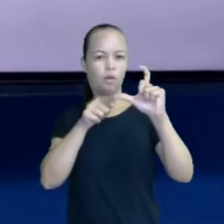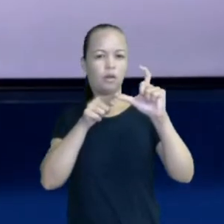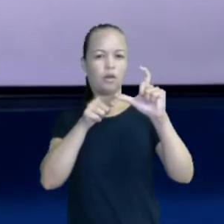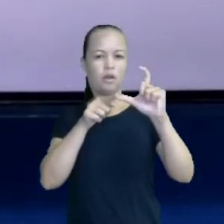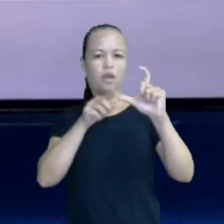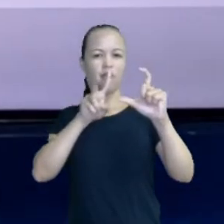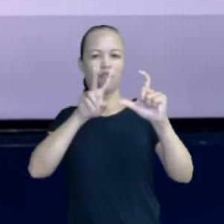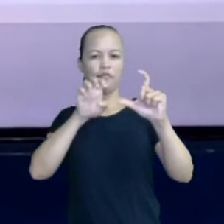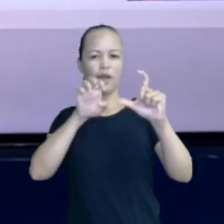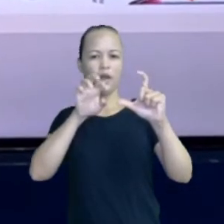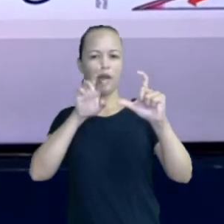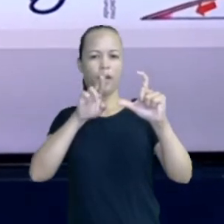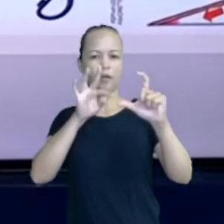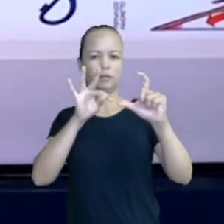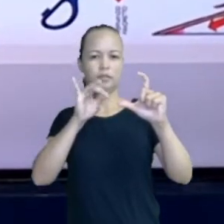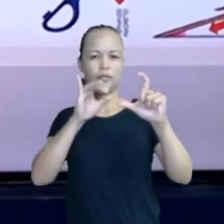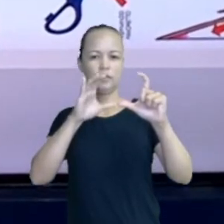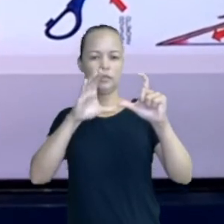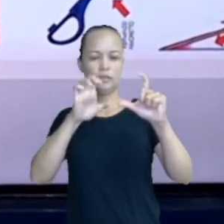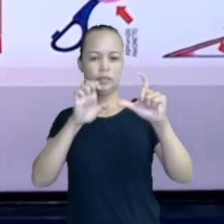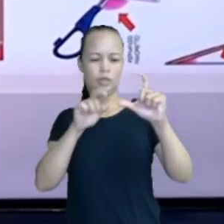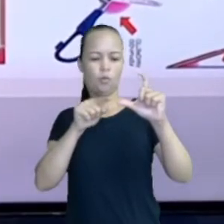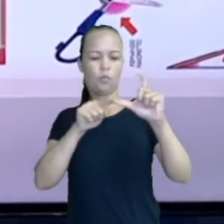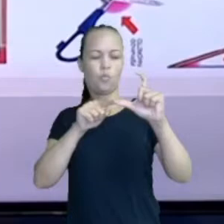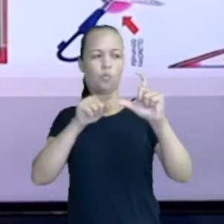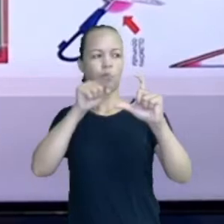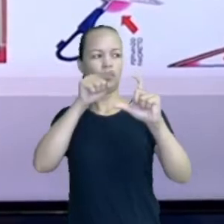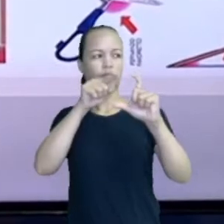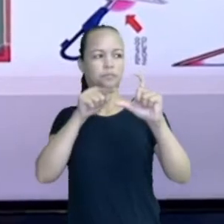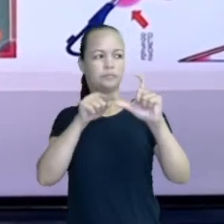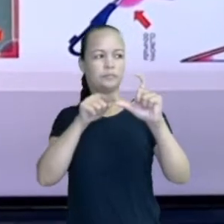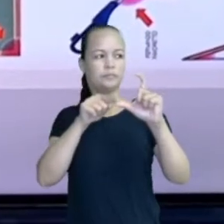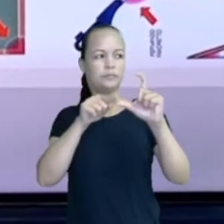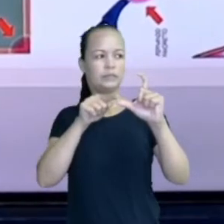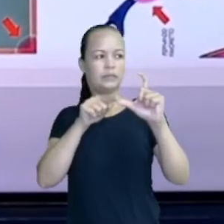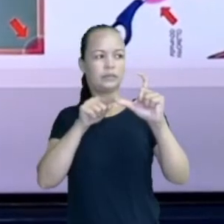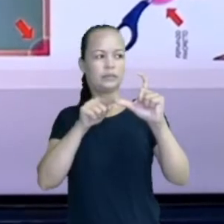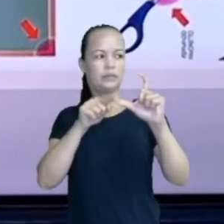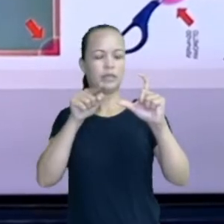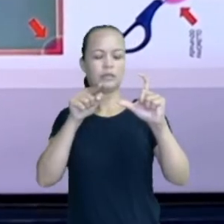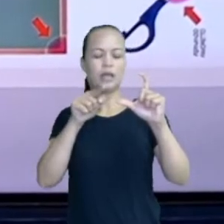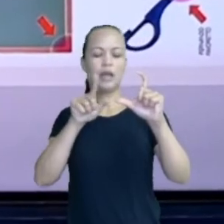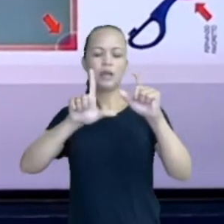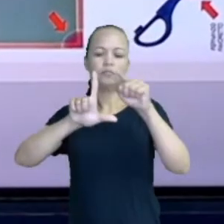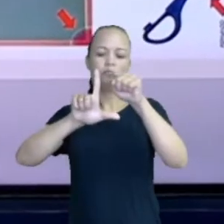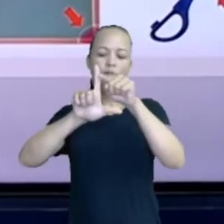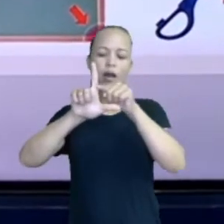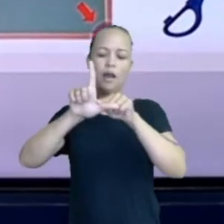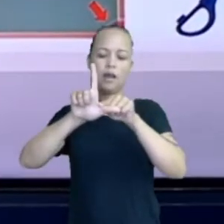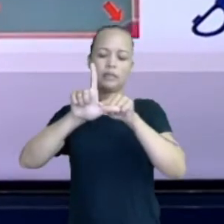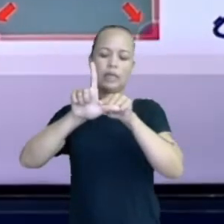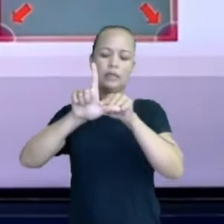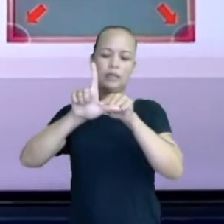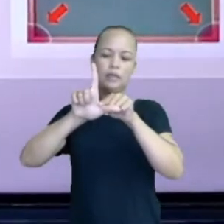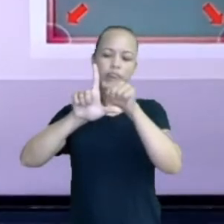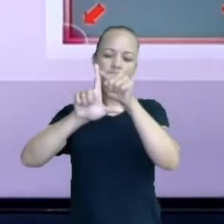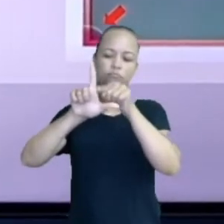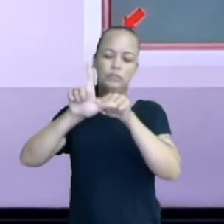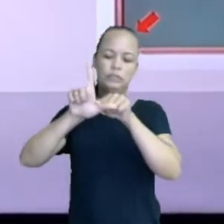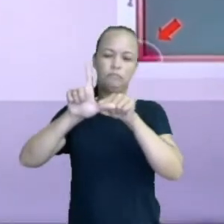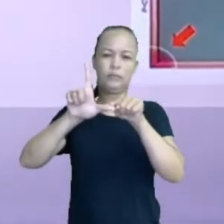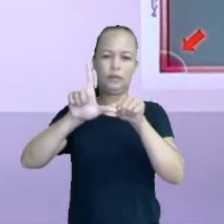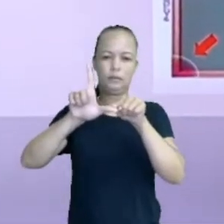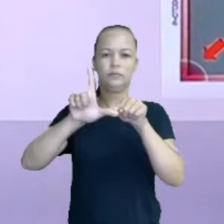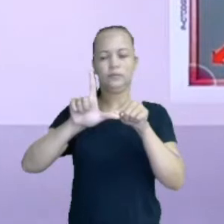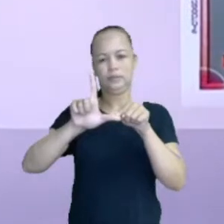aqui, ó, uma semi-reta vindo para cá, e a partir desse mesmo ponto, essa semi-reta, olha o que eu vou ter aqui.